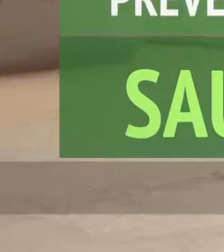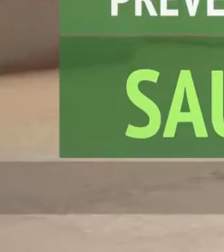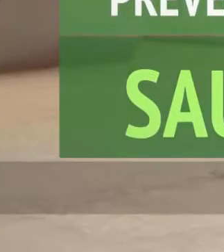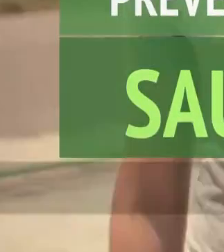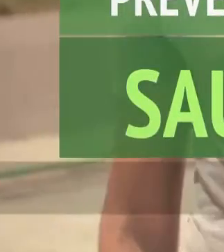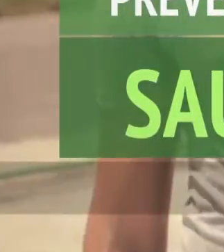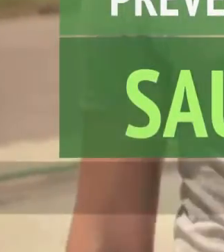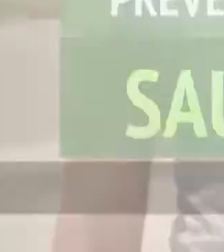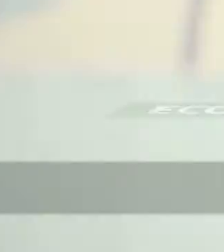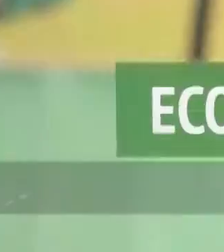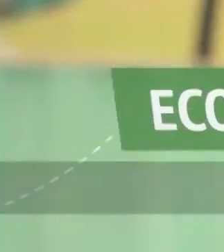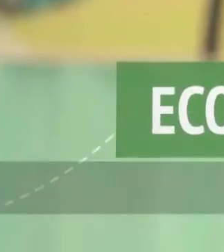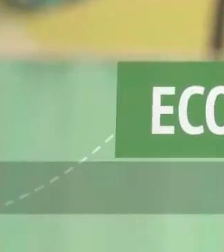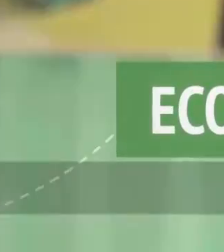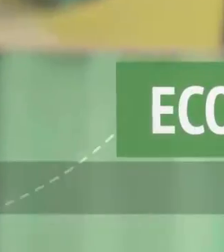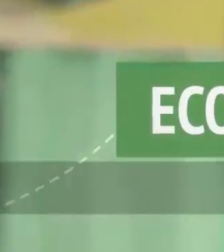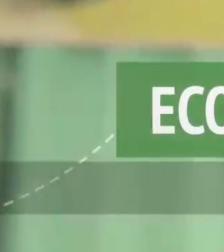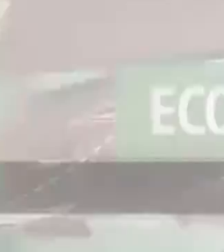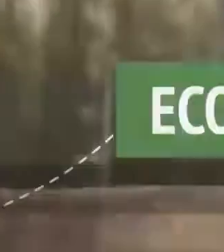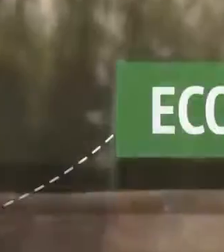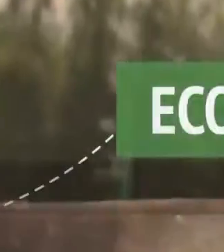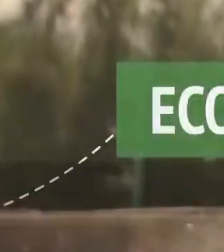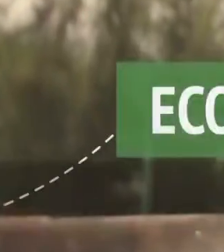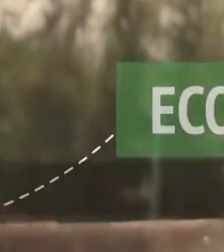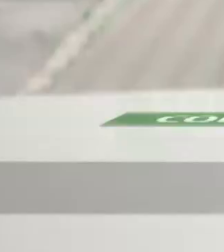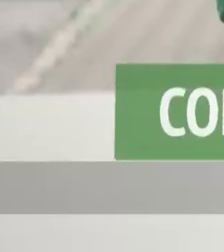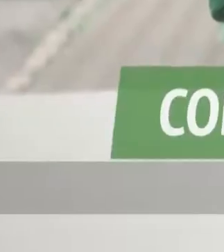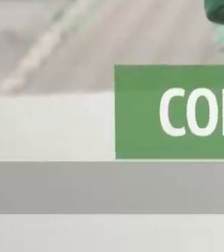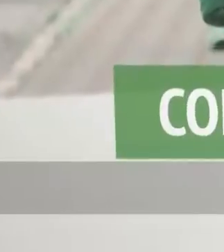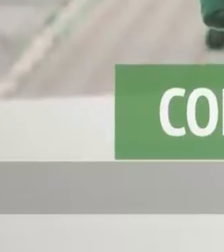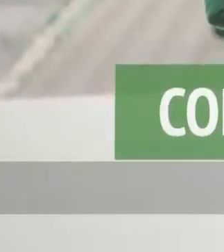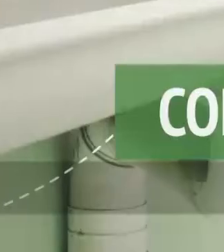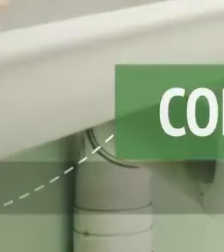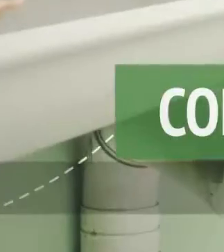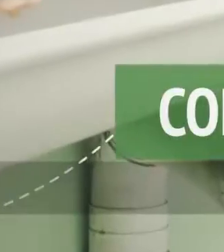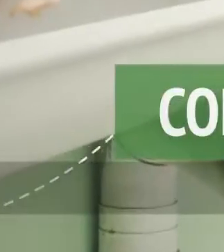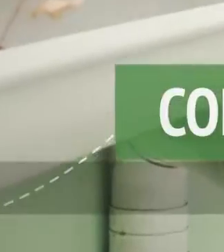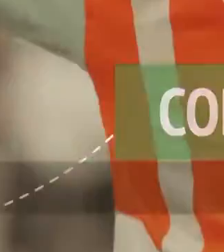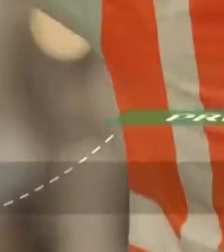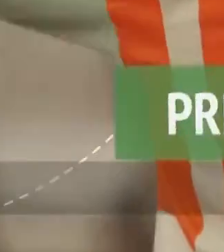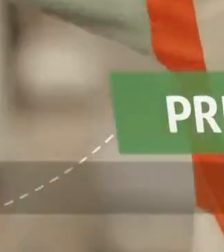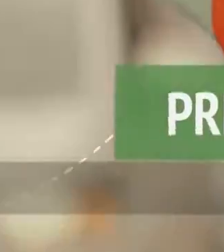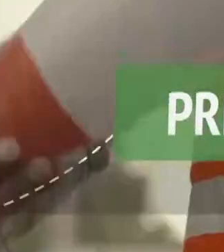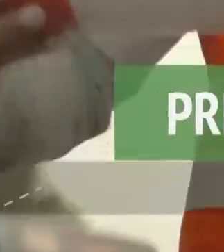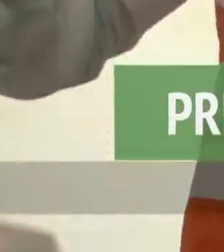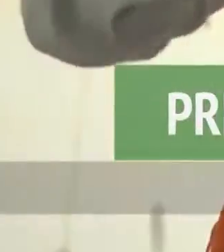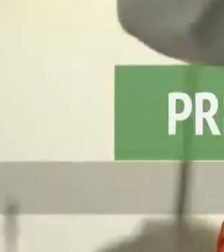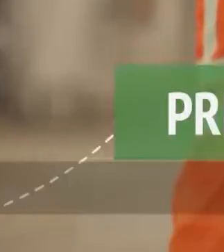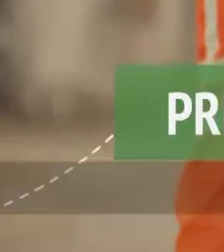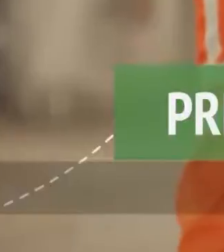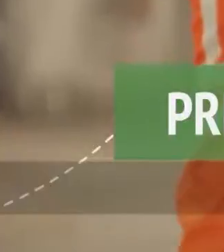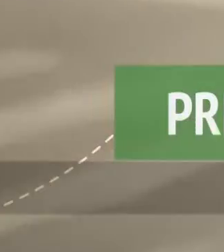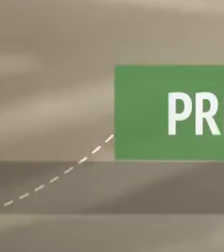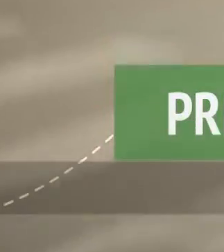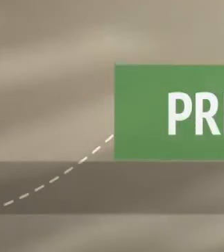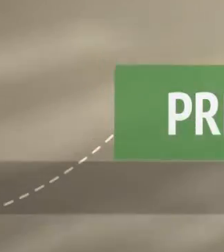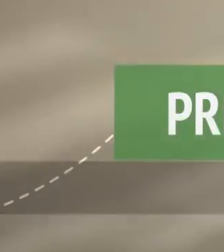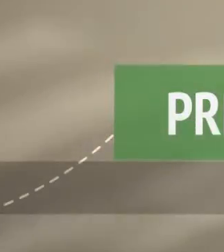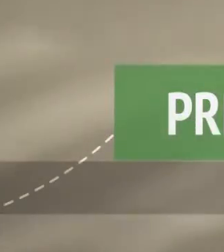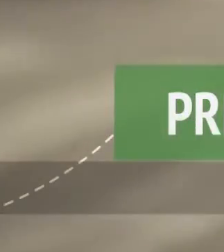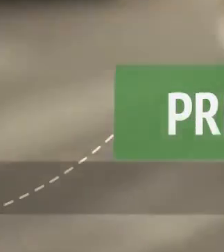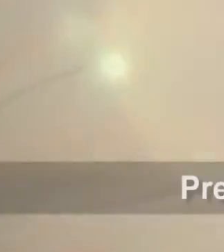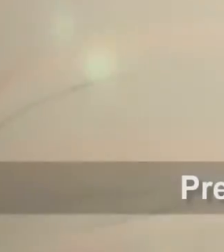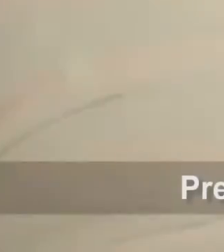Prevenção é saúde. Ecopontos, combate à dengue e prevenir acidentes no